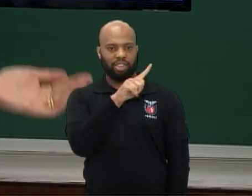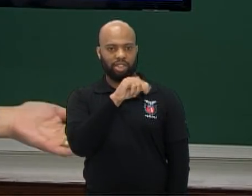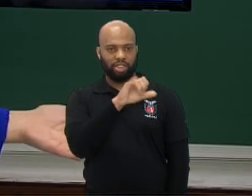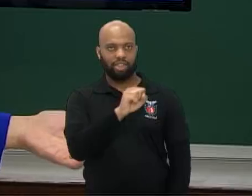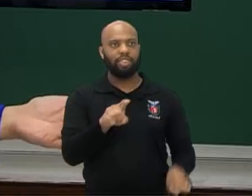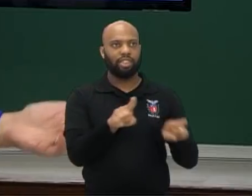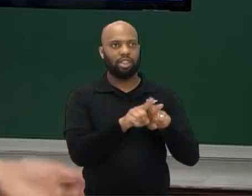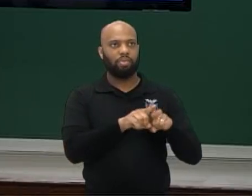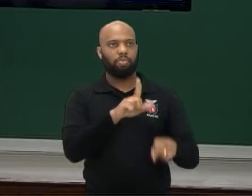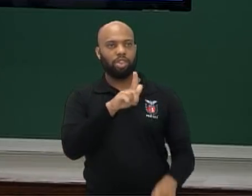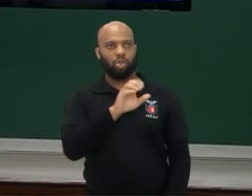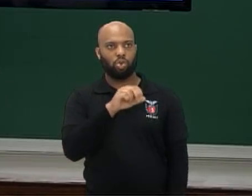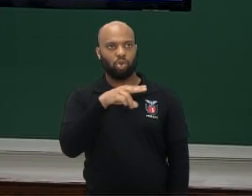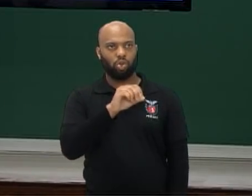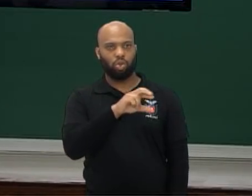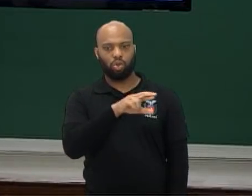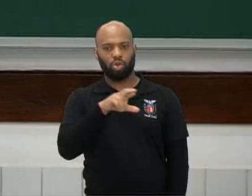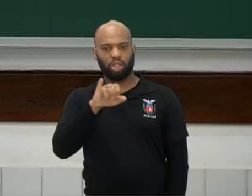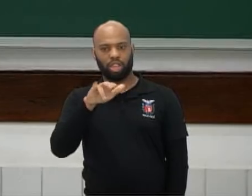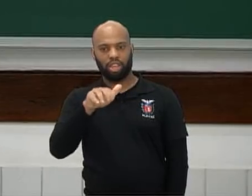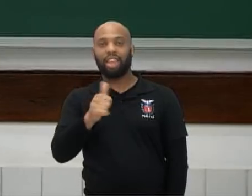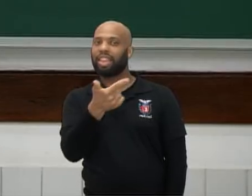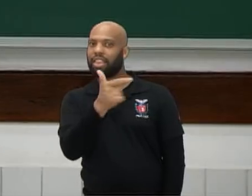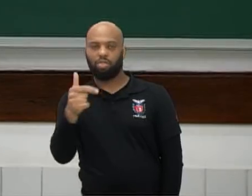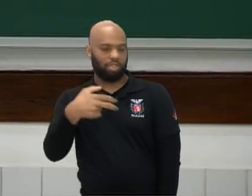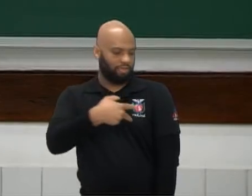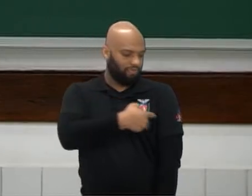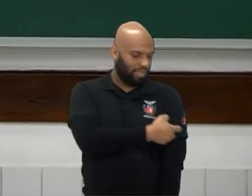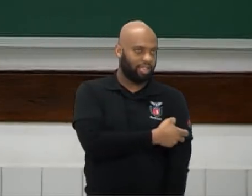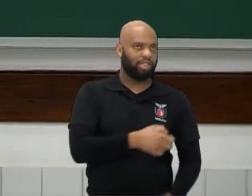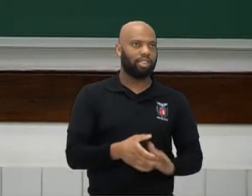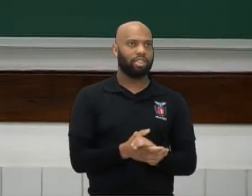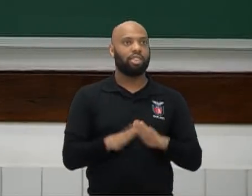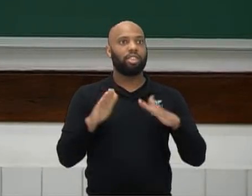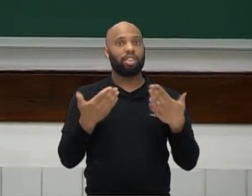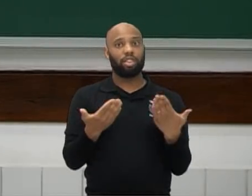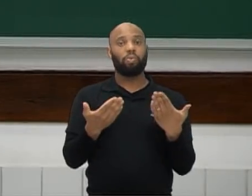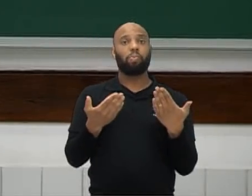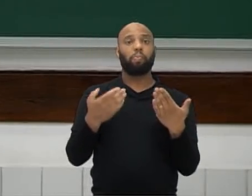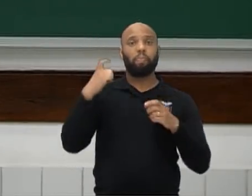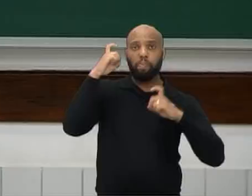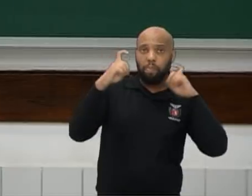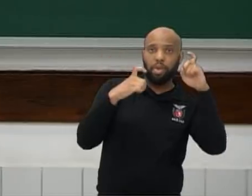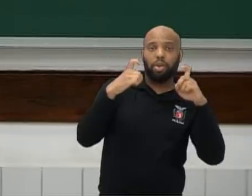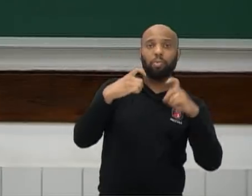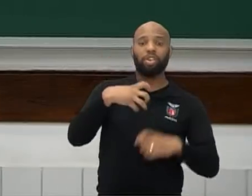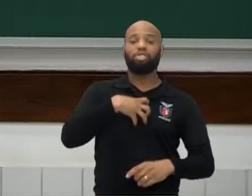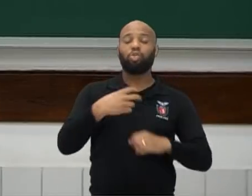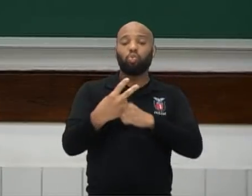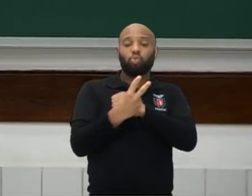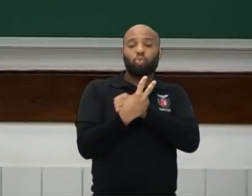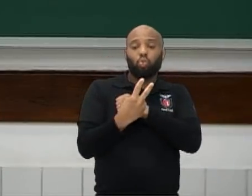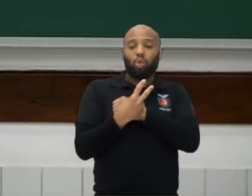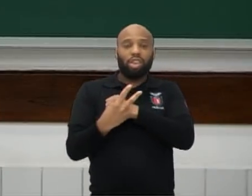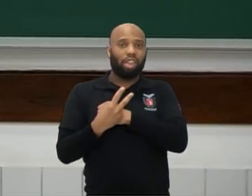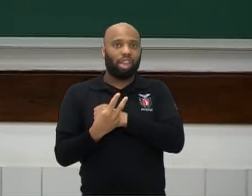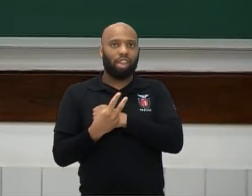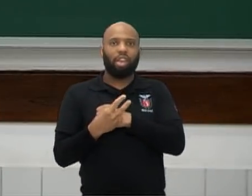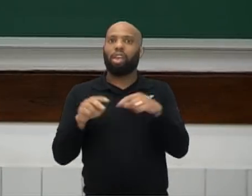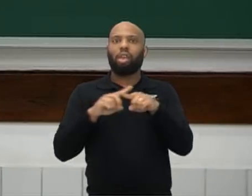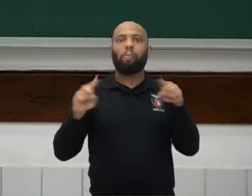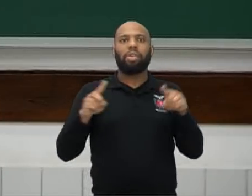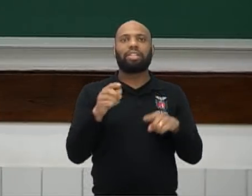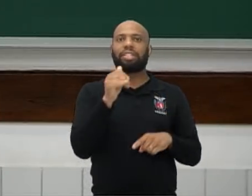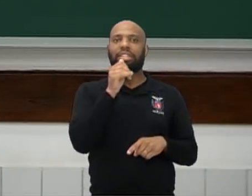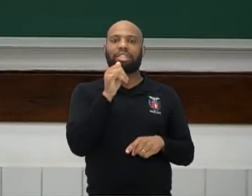também não tem vacina. Aqui a gente precisa se preocupar com uma prevenção que ainda não é